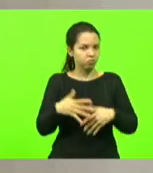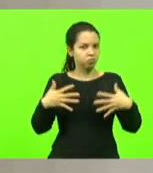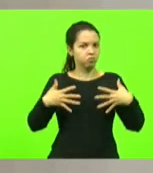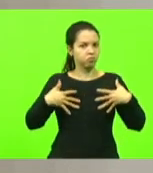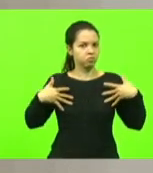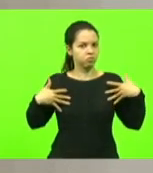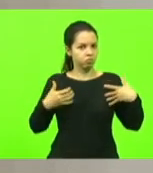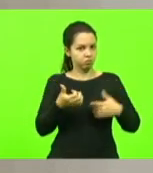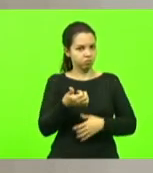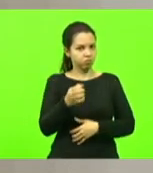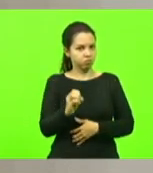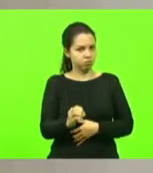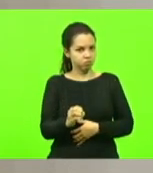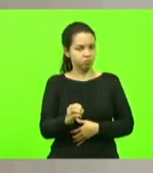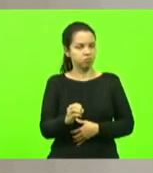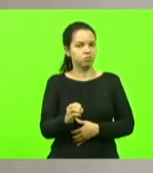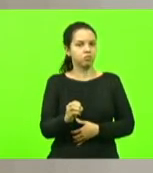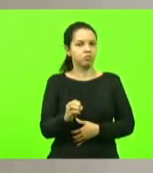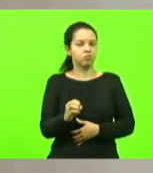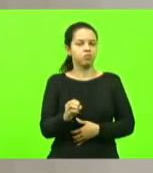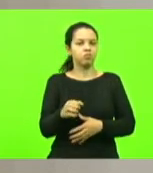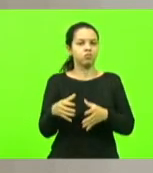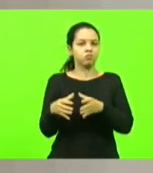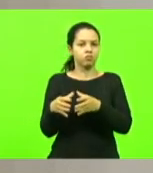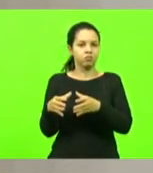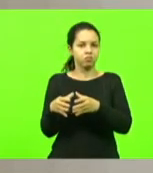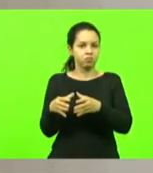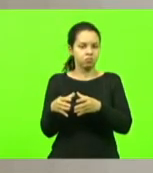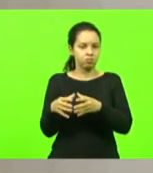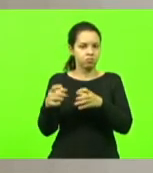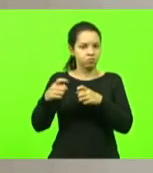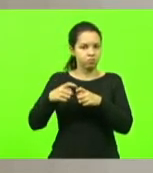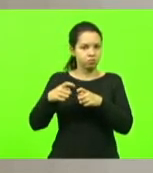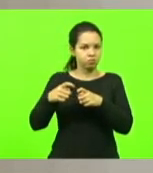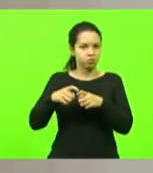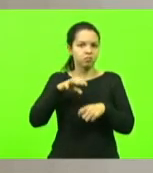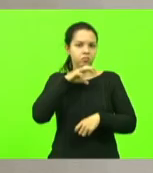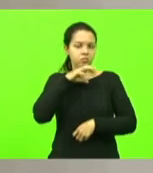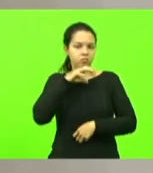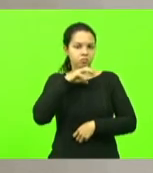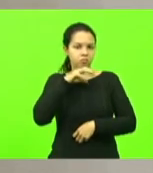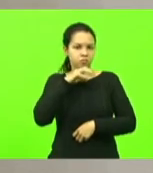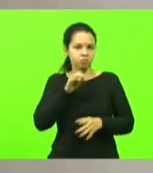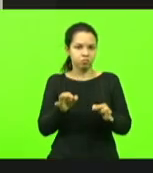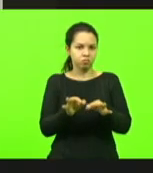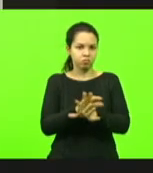da Sociedade Catarinense de Medicina Veterinária. Está encerrada a sessão.